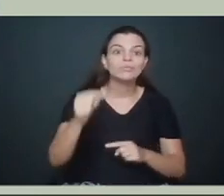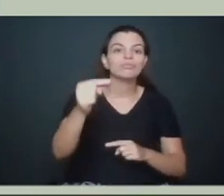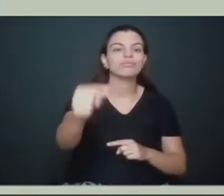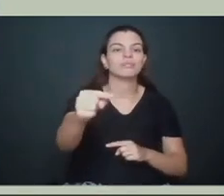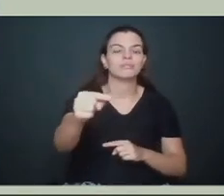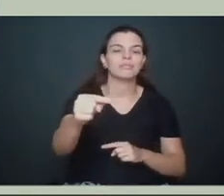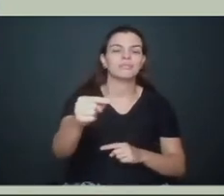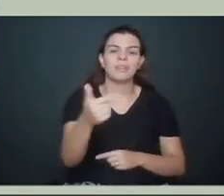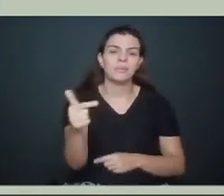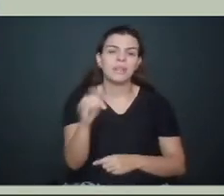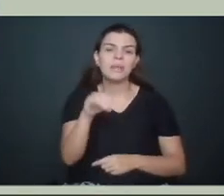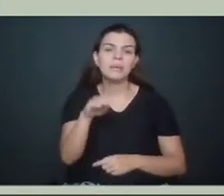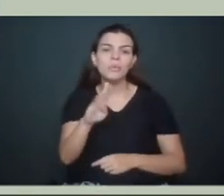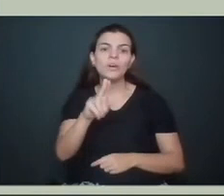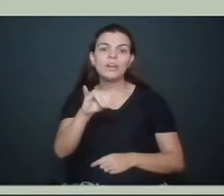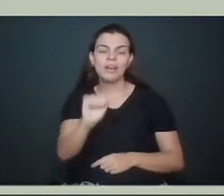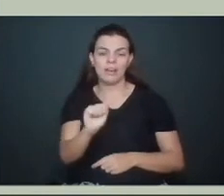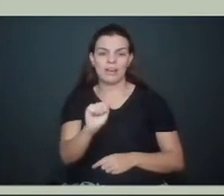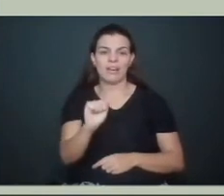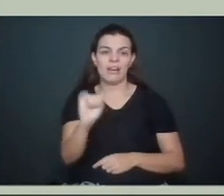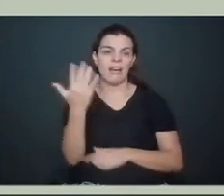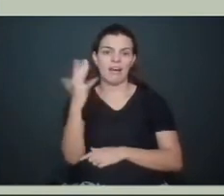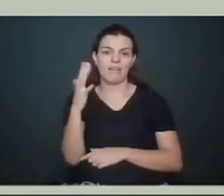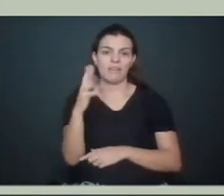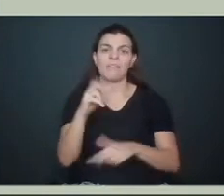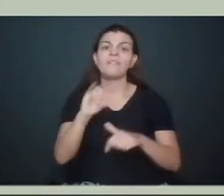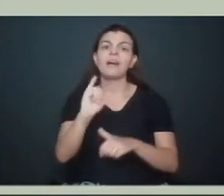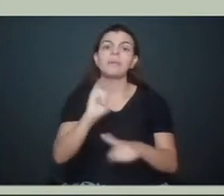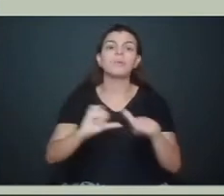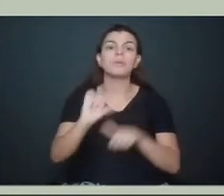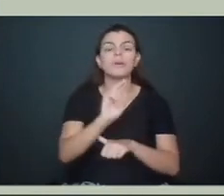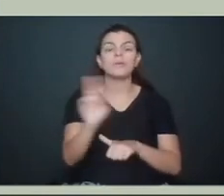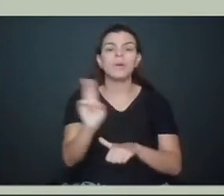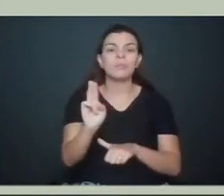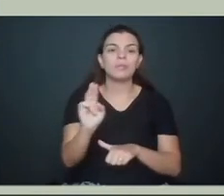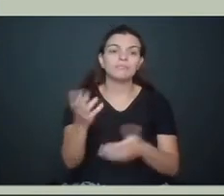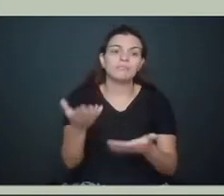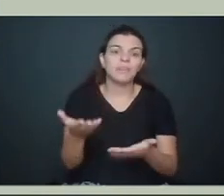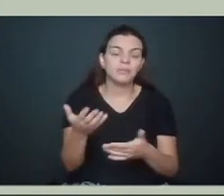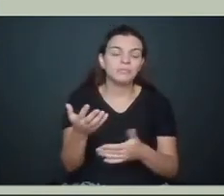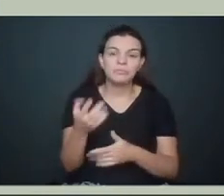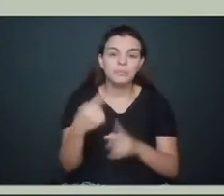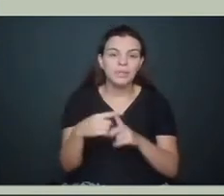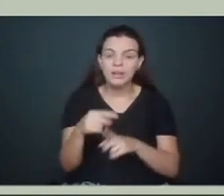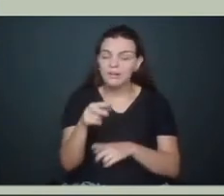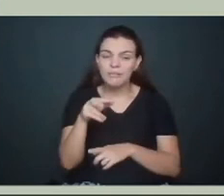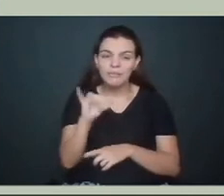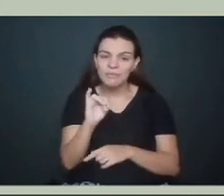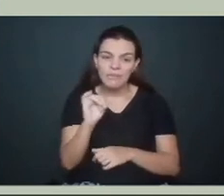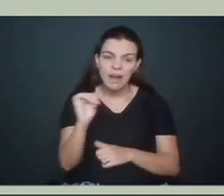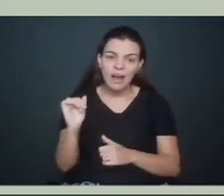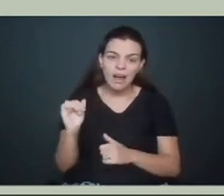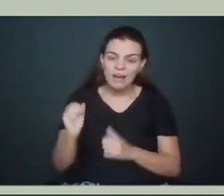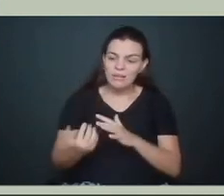quê? Porque não vai regenerar, a prova está aí, não vai regenerar e a embuia só está na sombra,